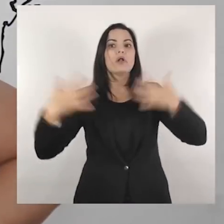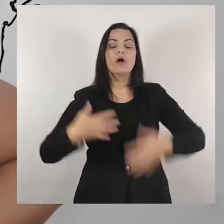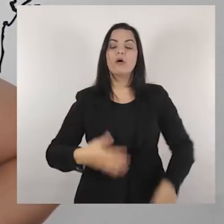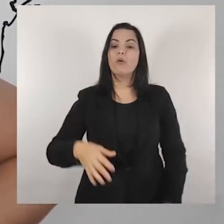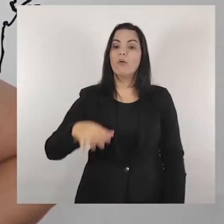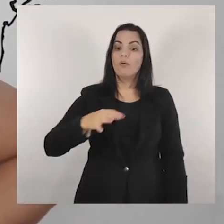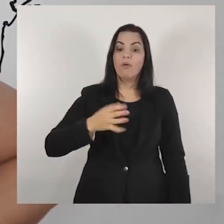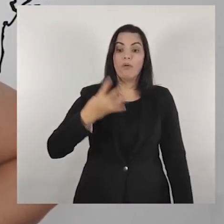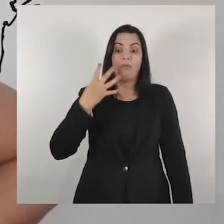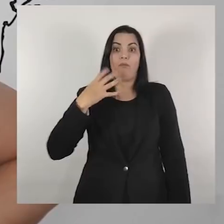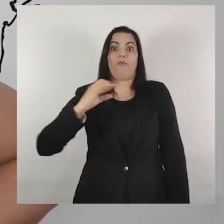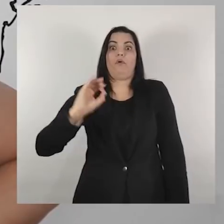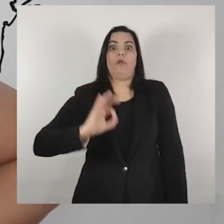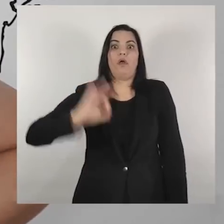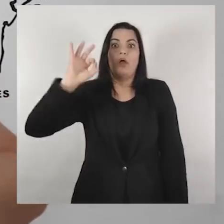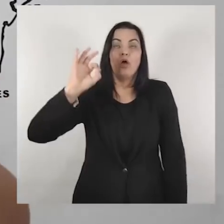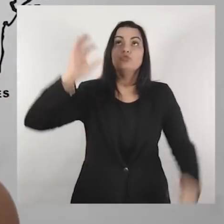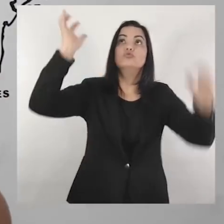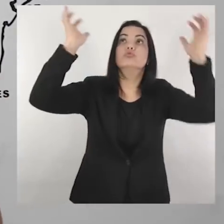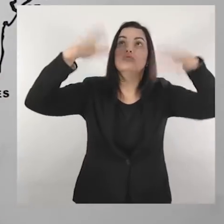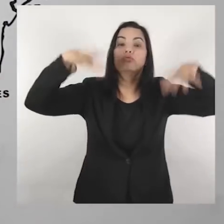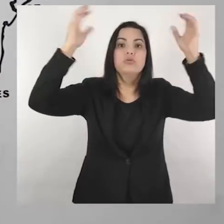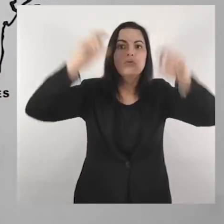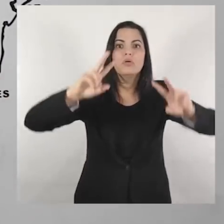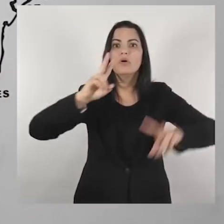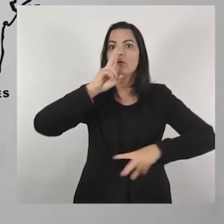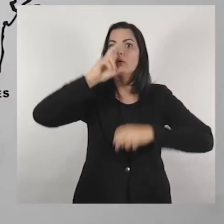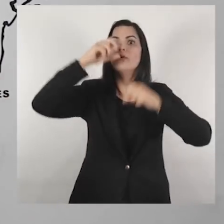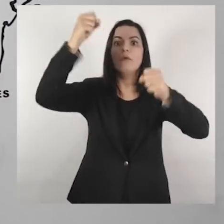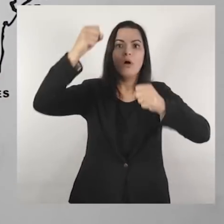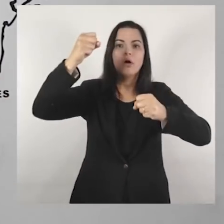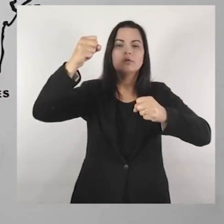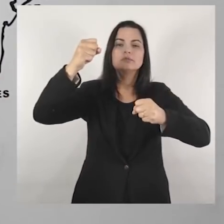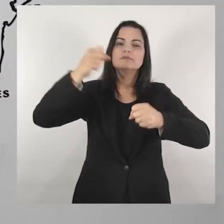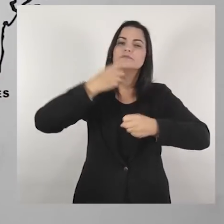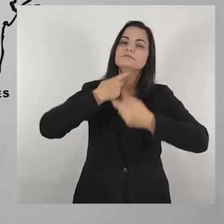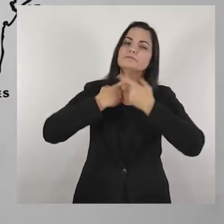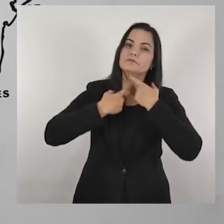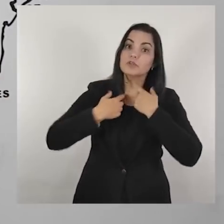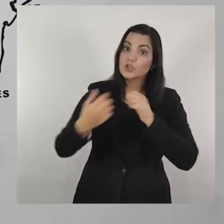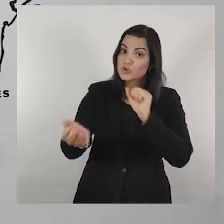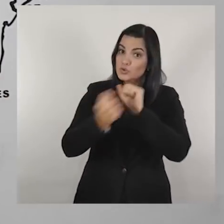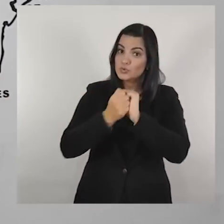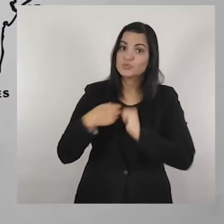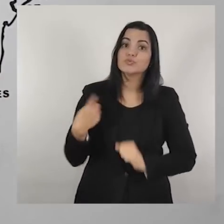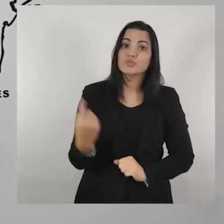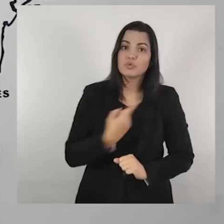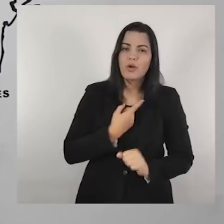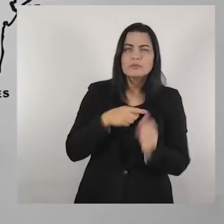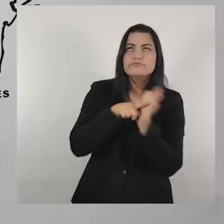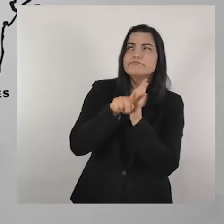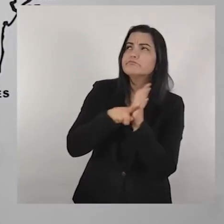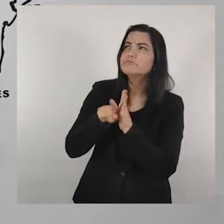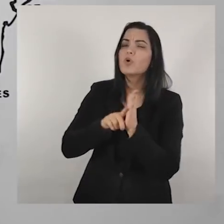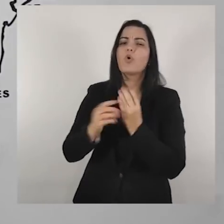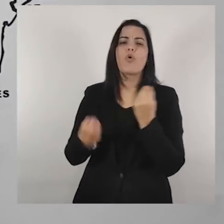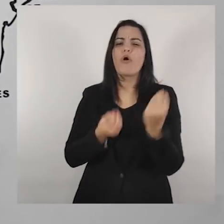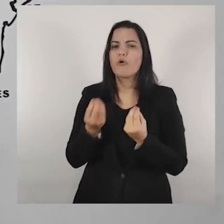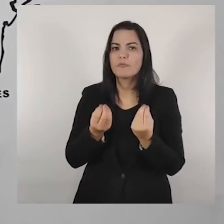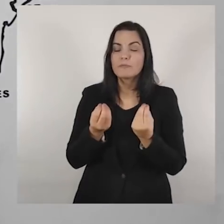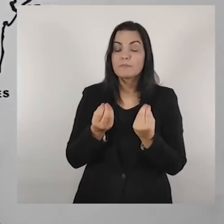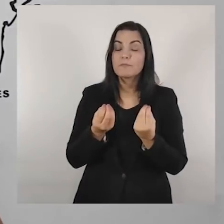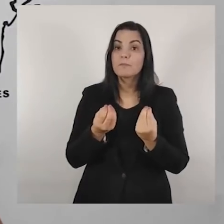muita chuva? É isso que eu gostaria de investigar com vocês. Então, para